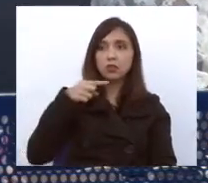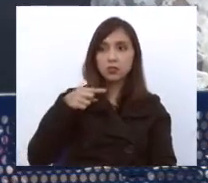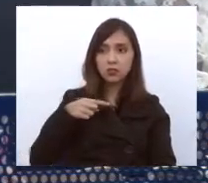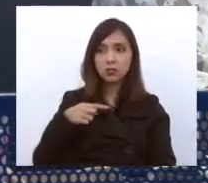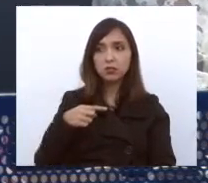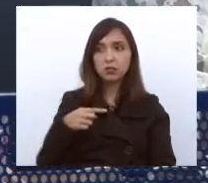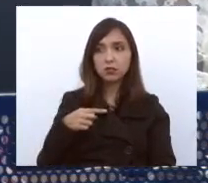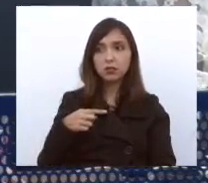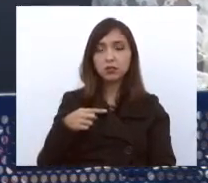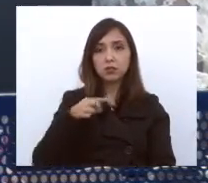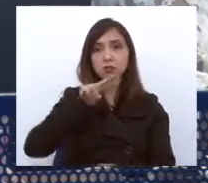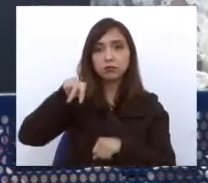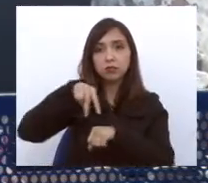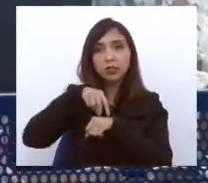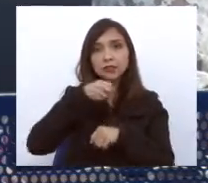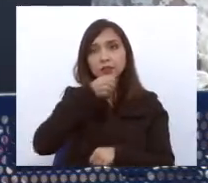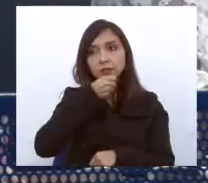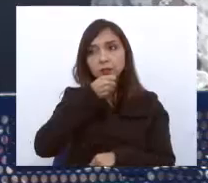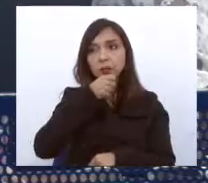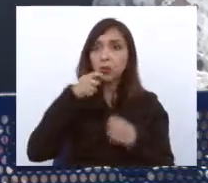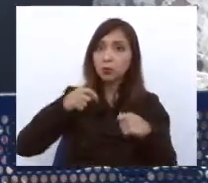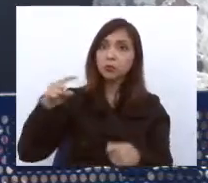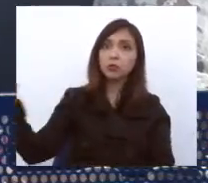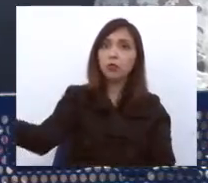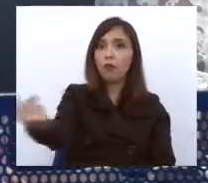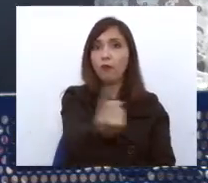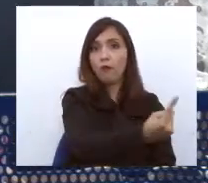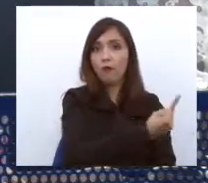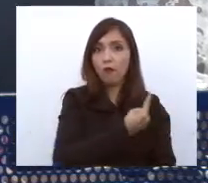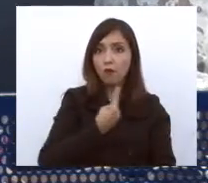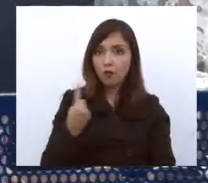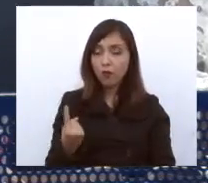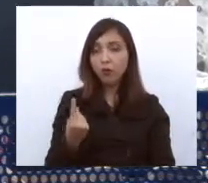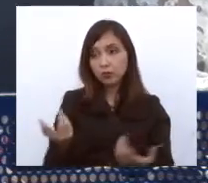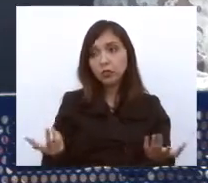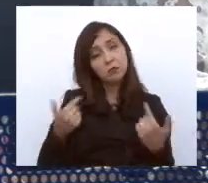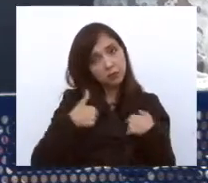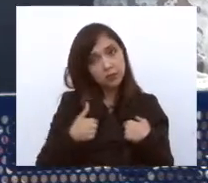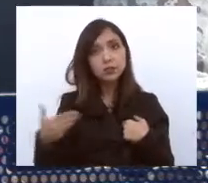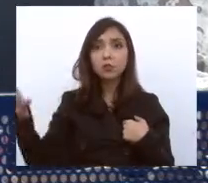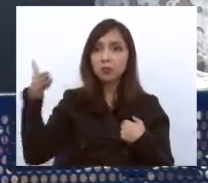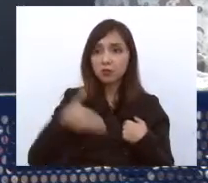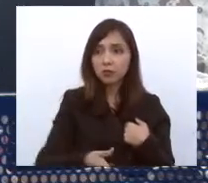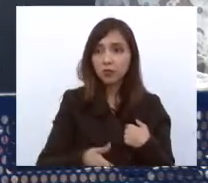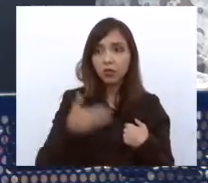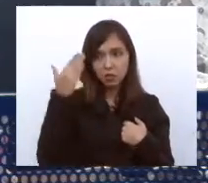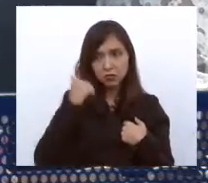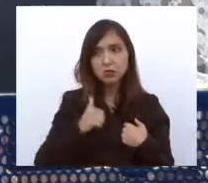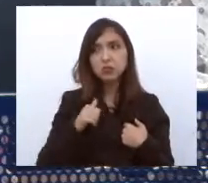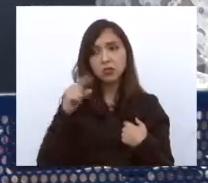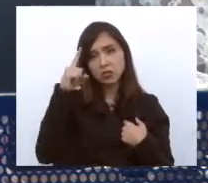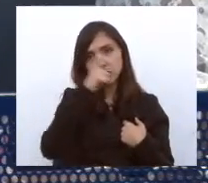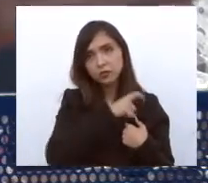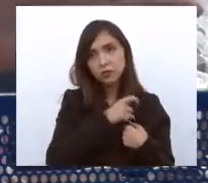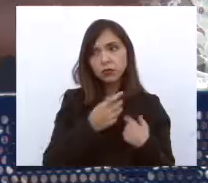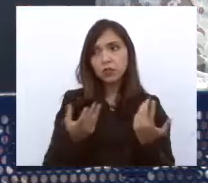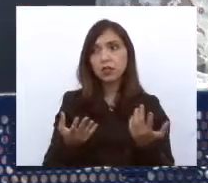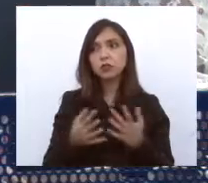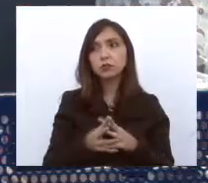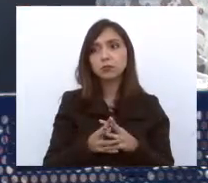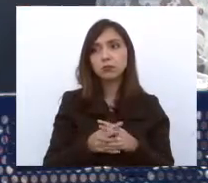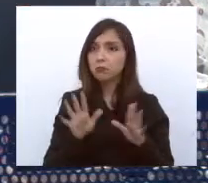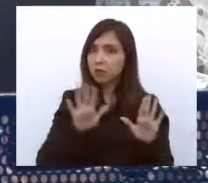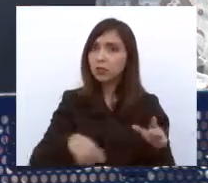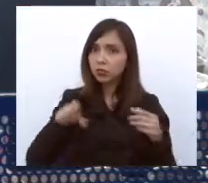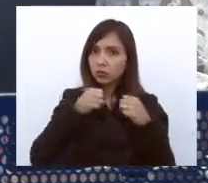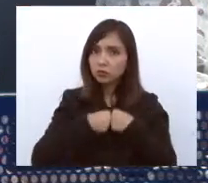do plenário, da tribuna para cá. Eu tenho que dar uma volta. Então, mas mesmo assim eu sei da dificuldade de ter. Mas temos